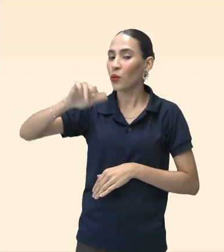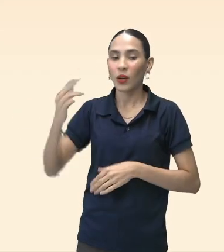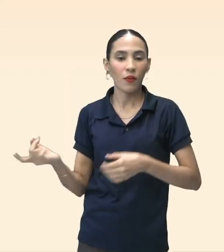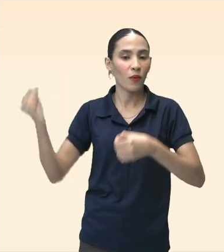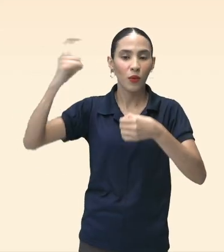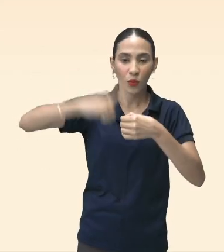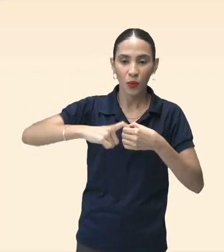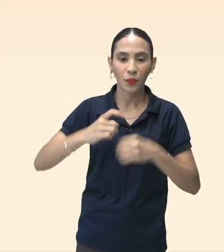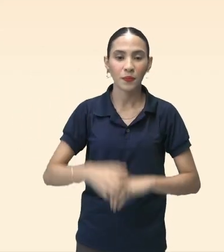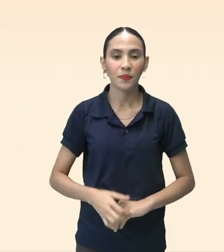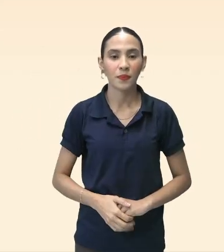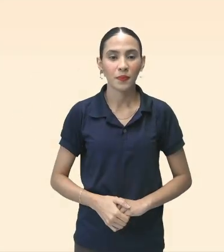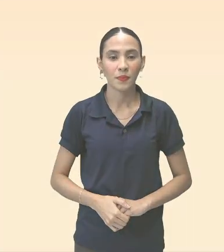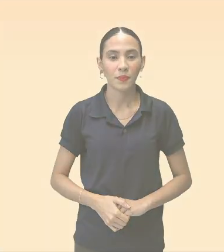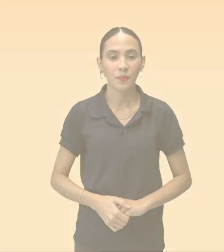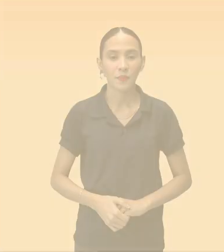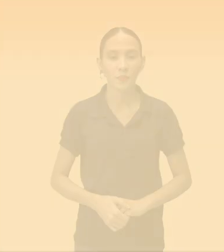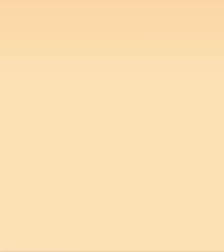mais retornou.